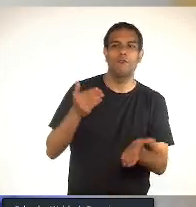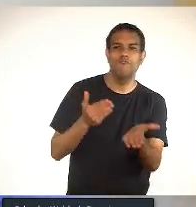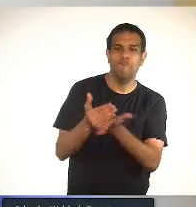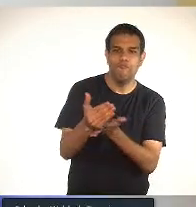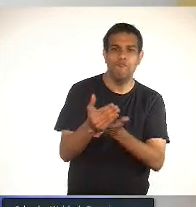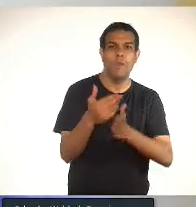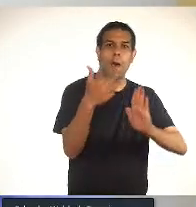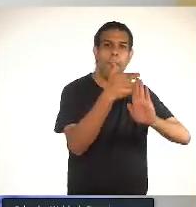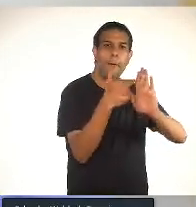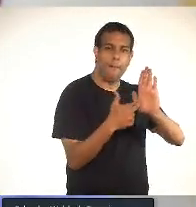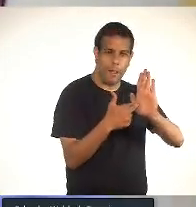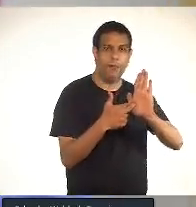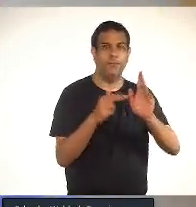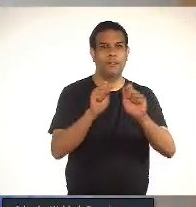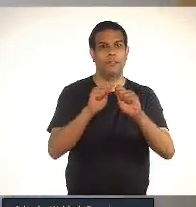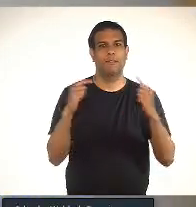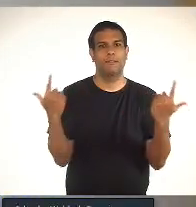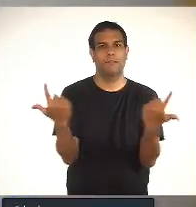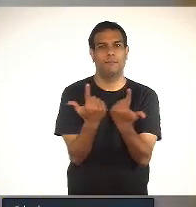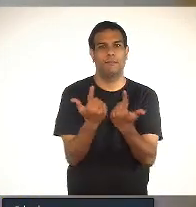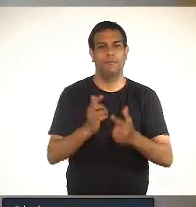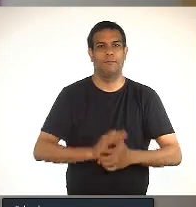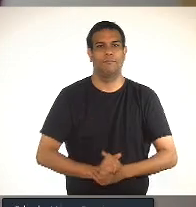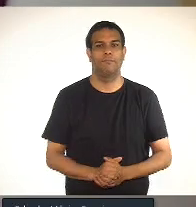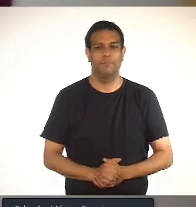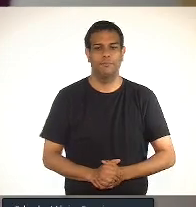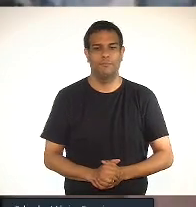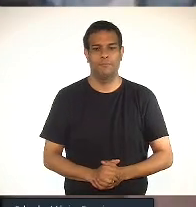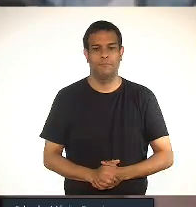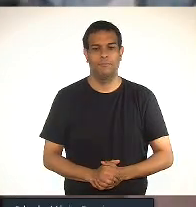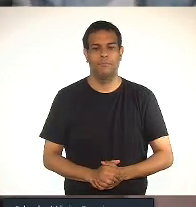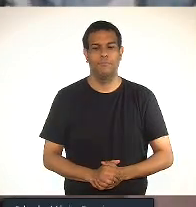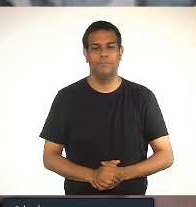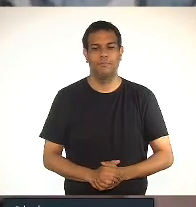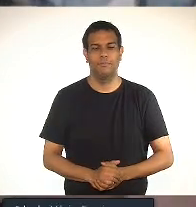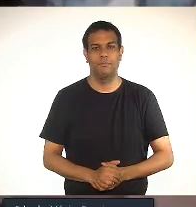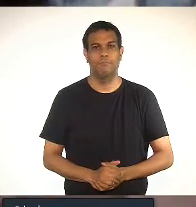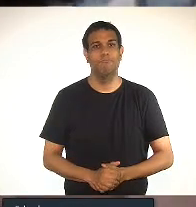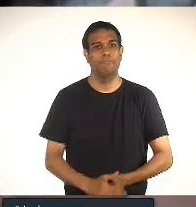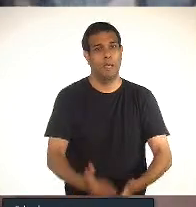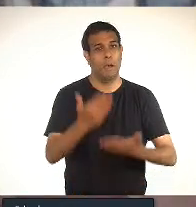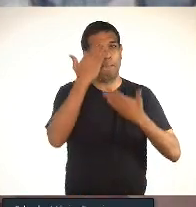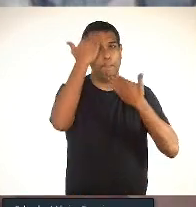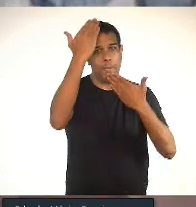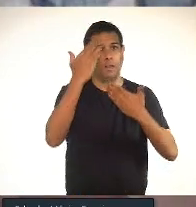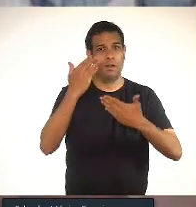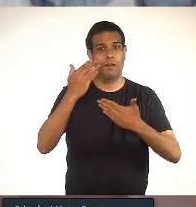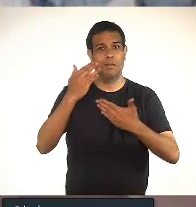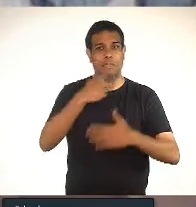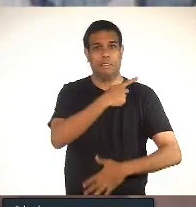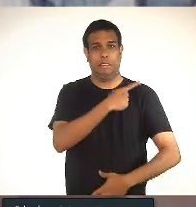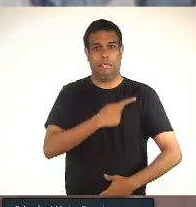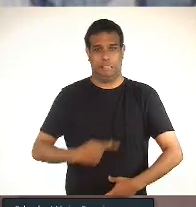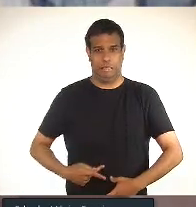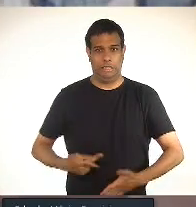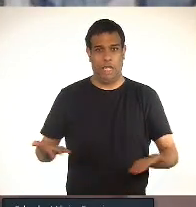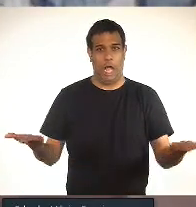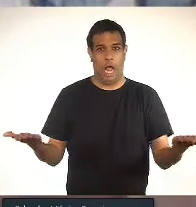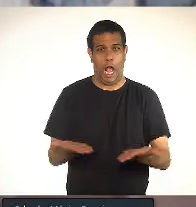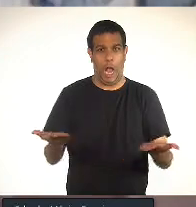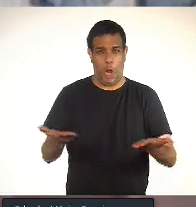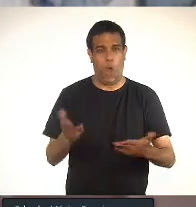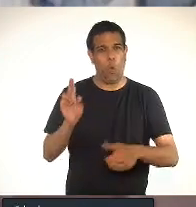com o tempo regimental. Obrigada, deputado Valdec Carneiro, presidente neste